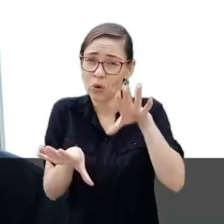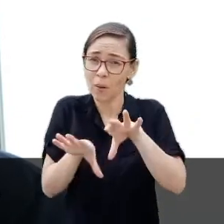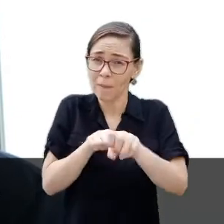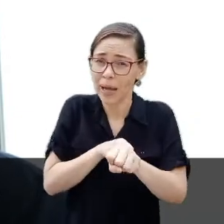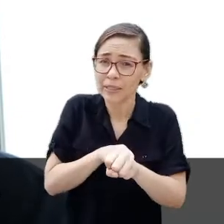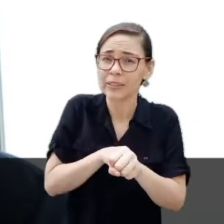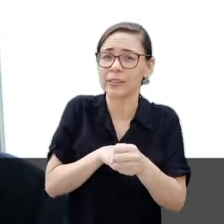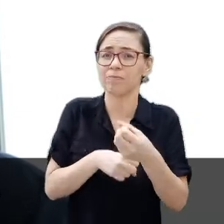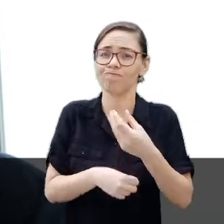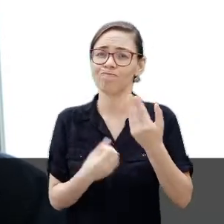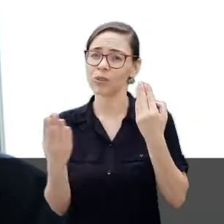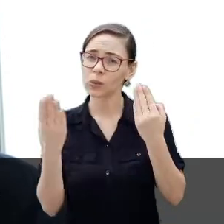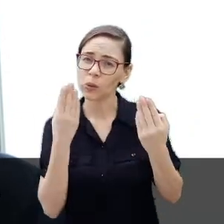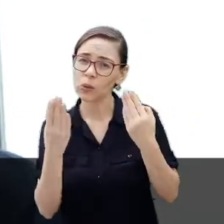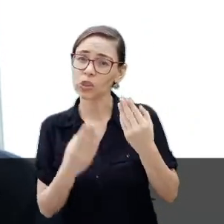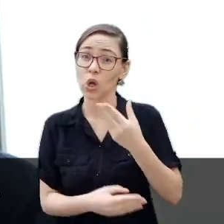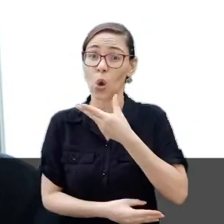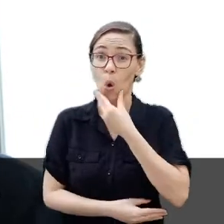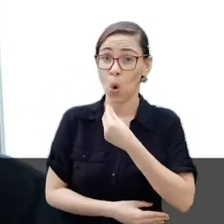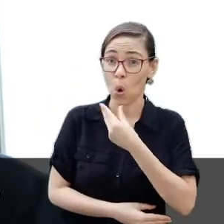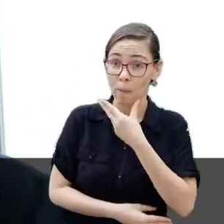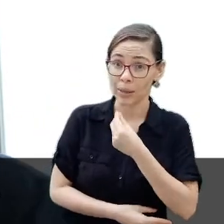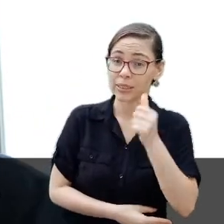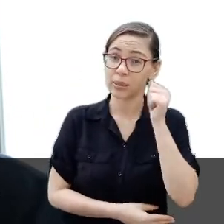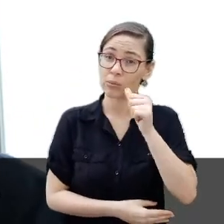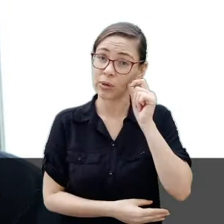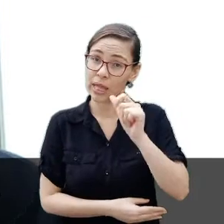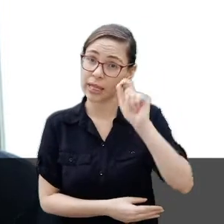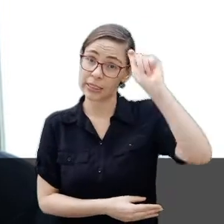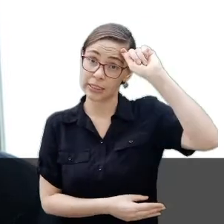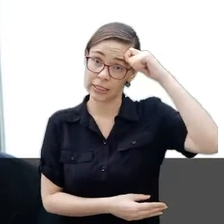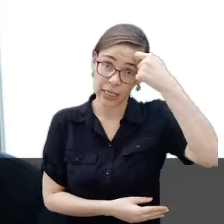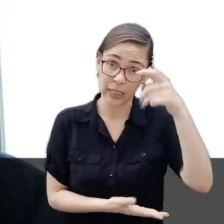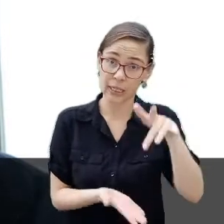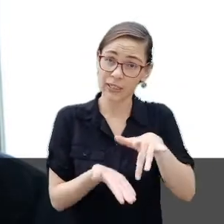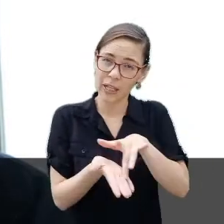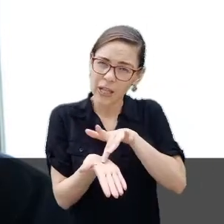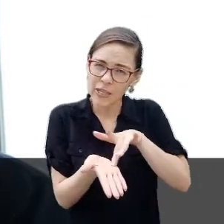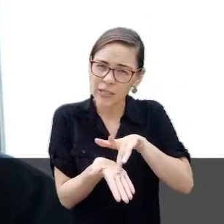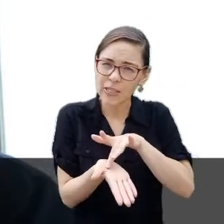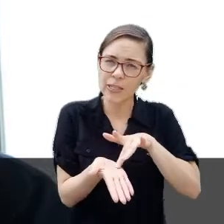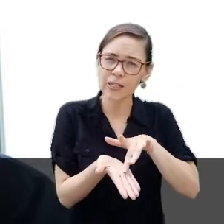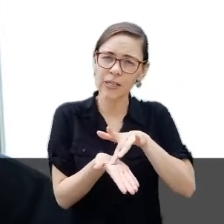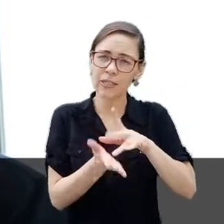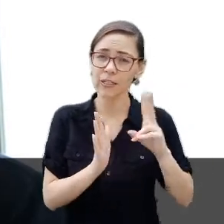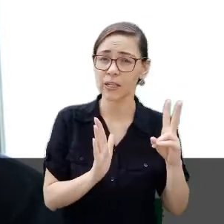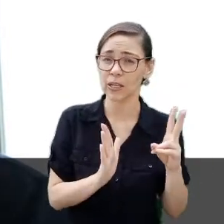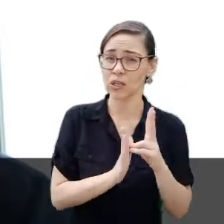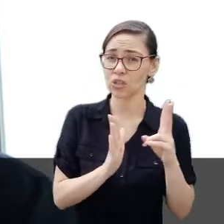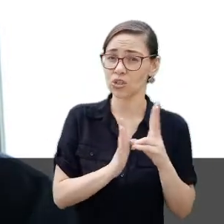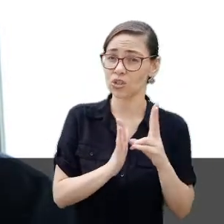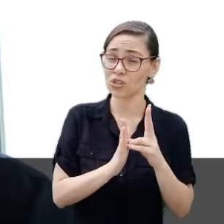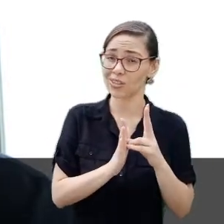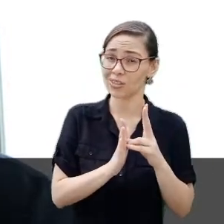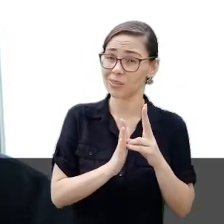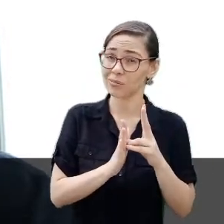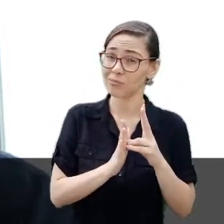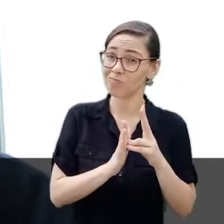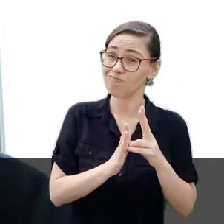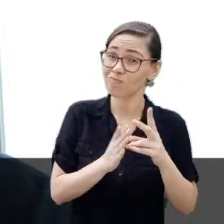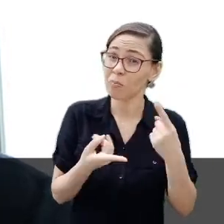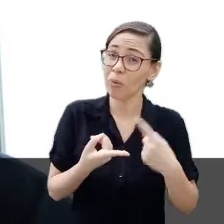psicólogos negras, indígenas, ciganas. A divisão racializada e generificada do